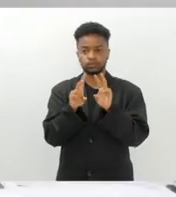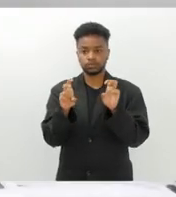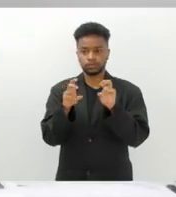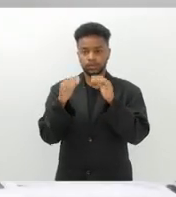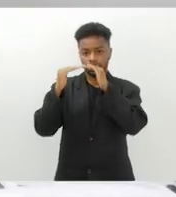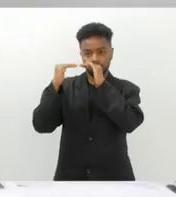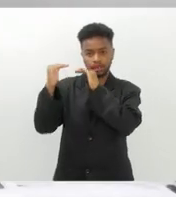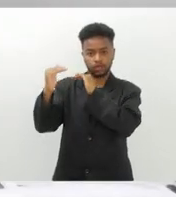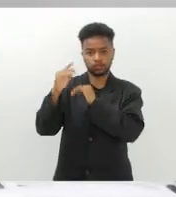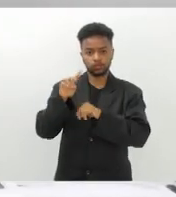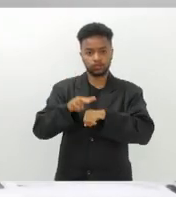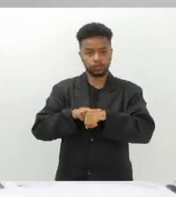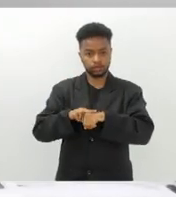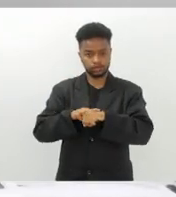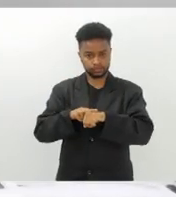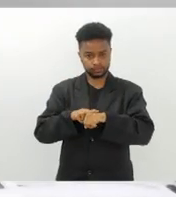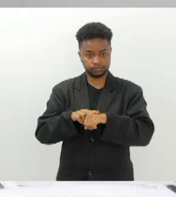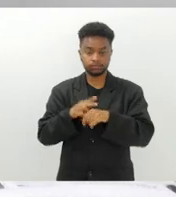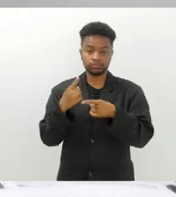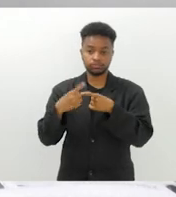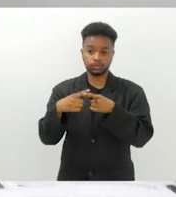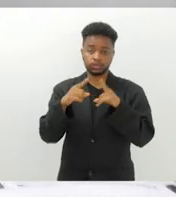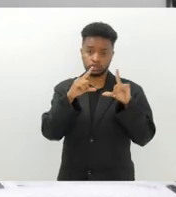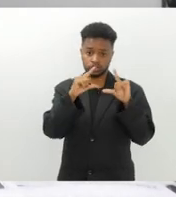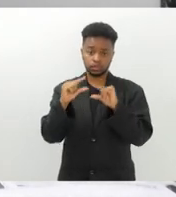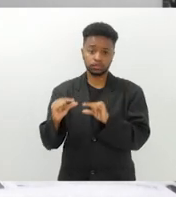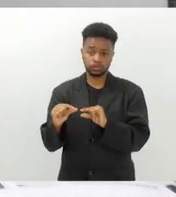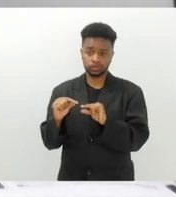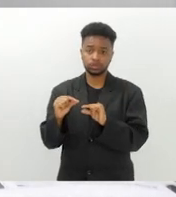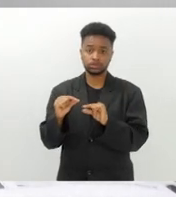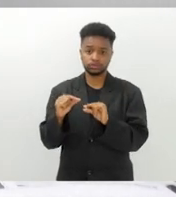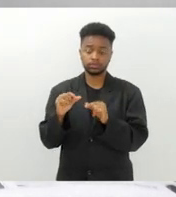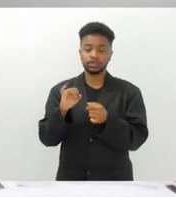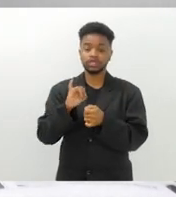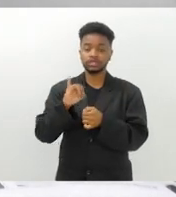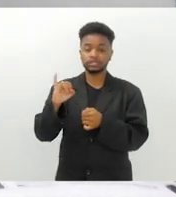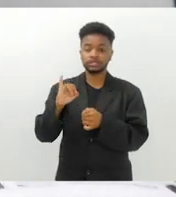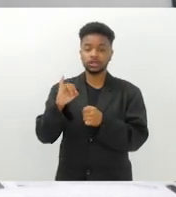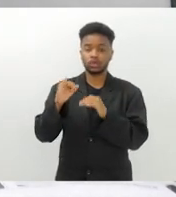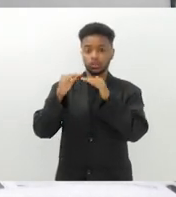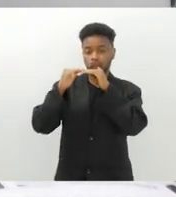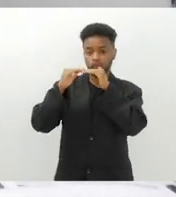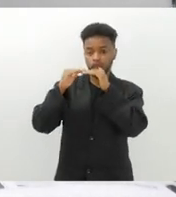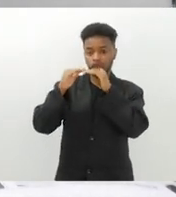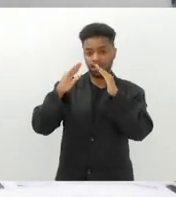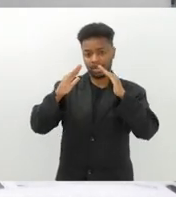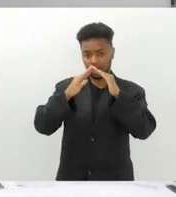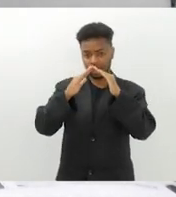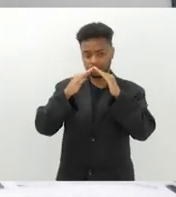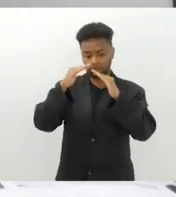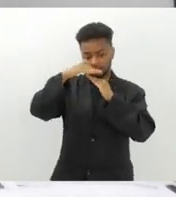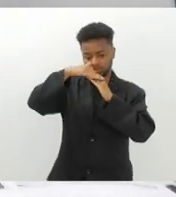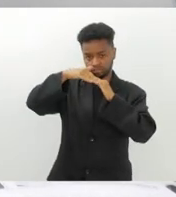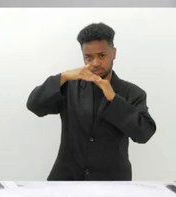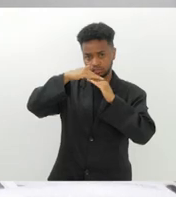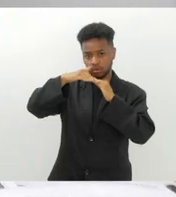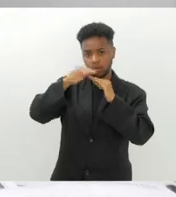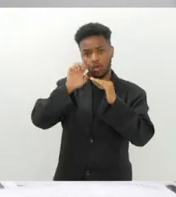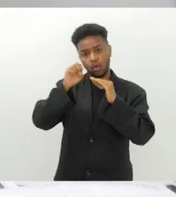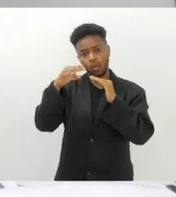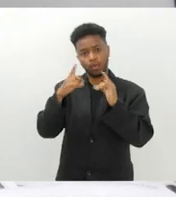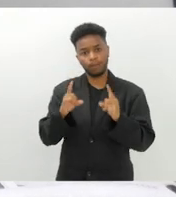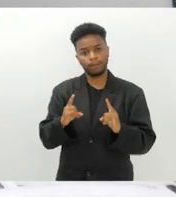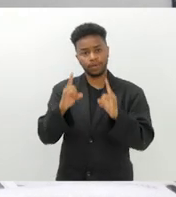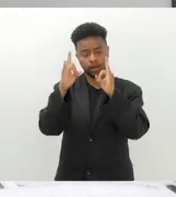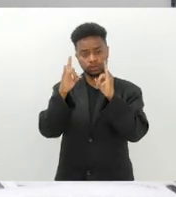tetos verdes. Né? Isso diminui muito quando você põe no teto da casa, do prédio, né,